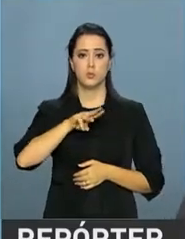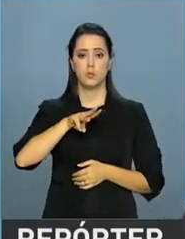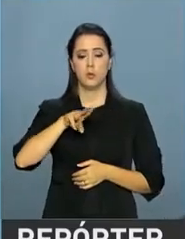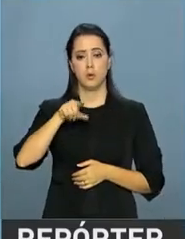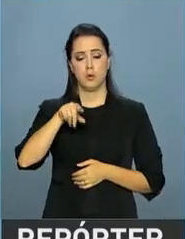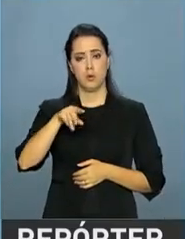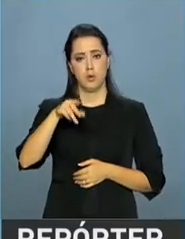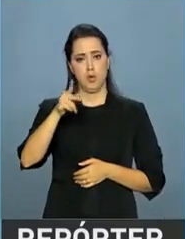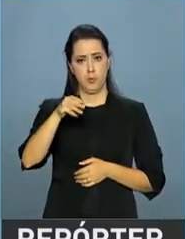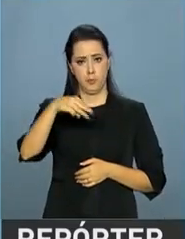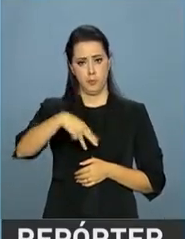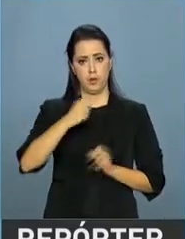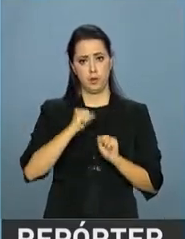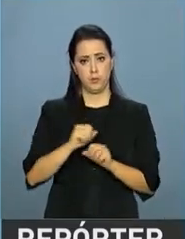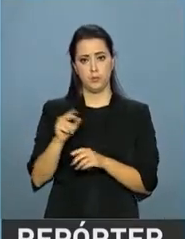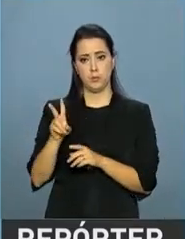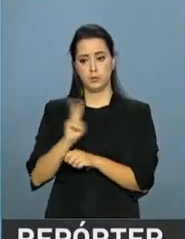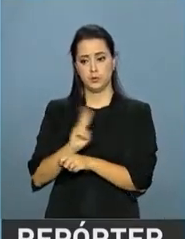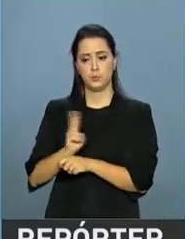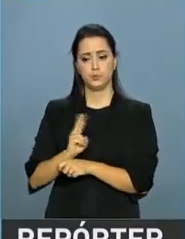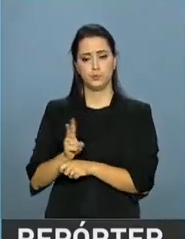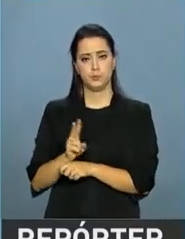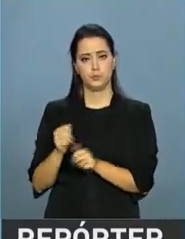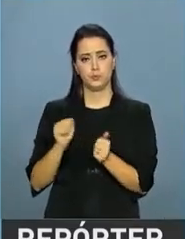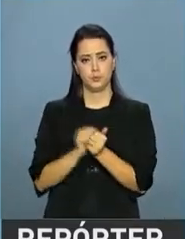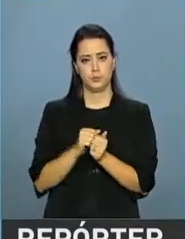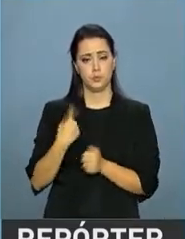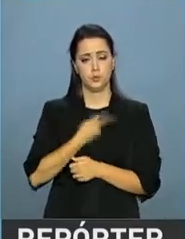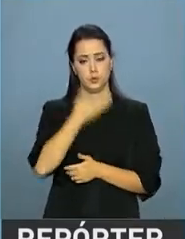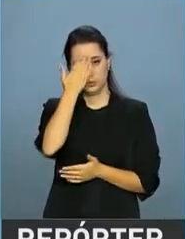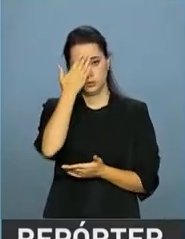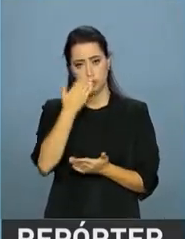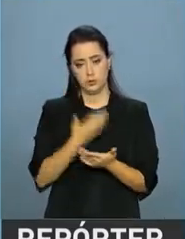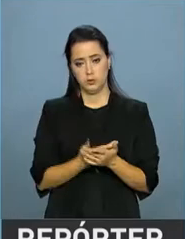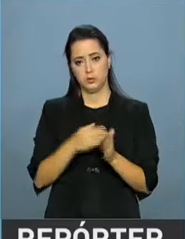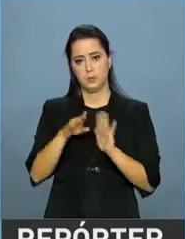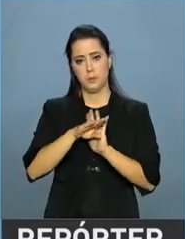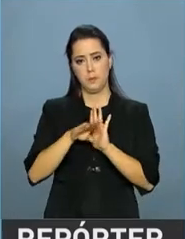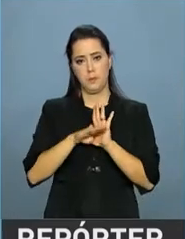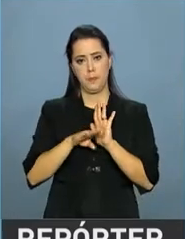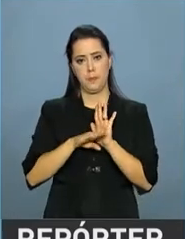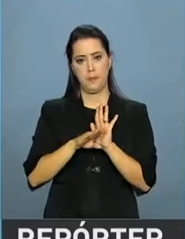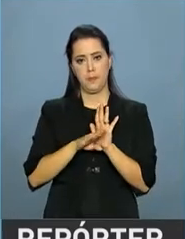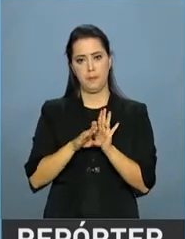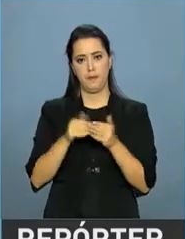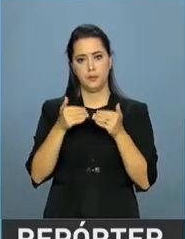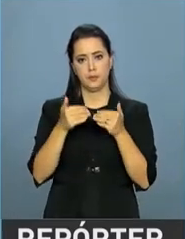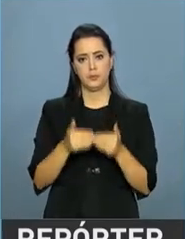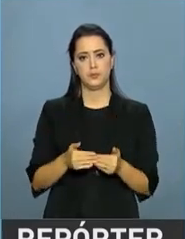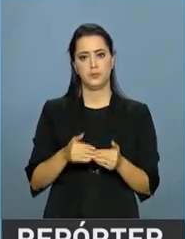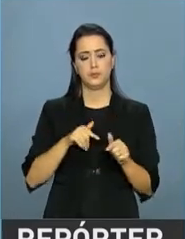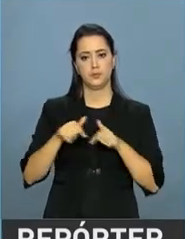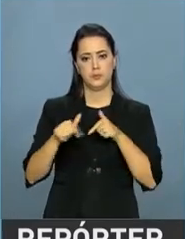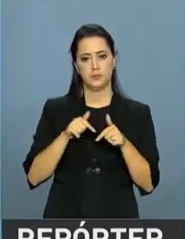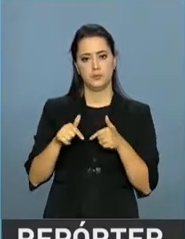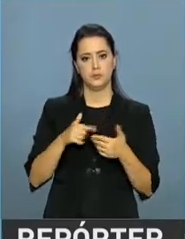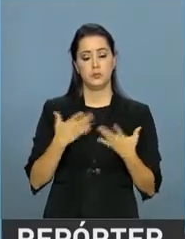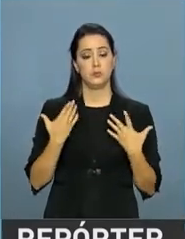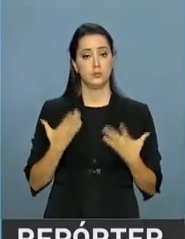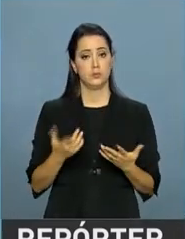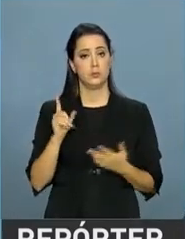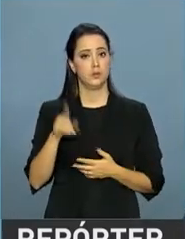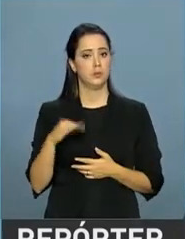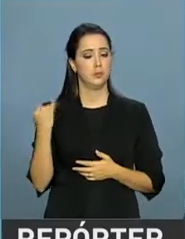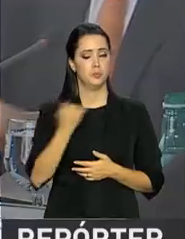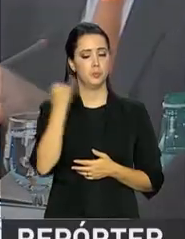possa fazer esse monitoramento nós acreditamos ser o presidente que esse plano com a sua disposição com a sua iniciativa que eu gostaria dizer que é